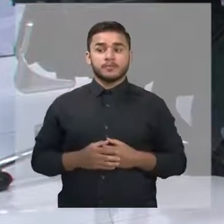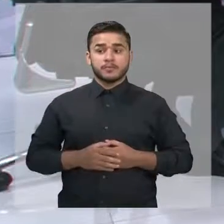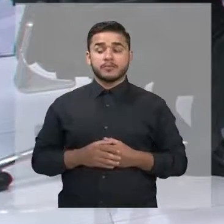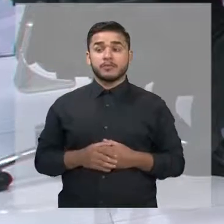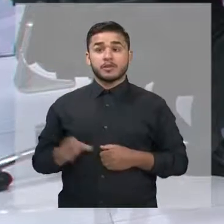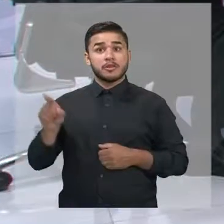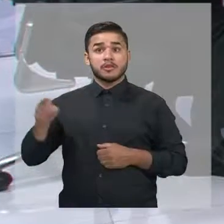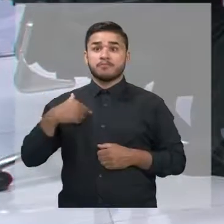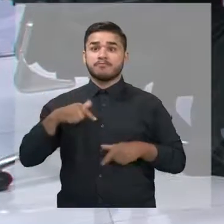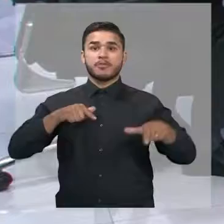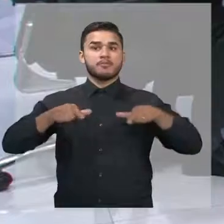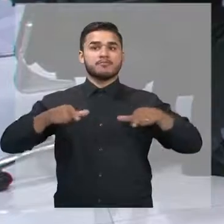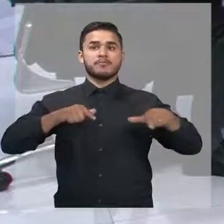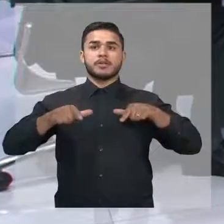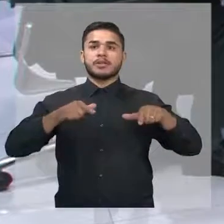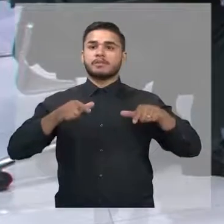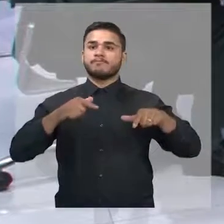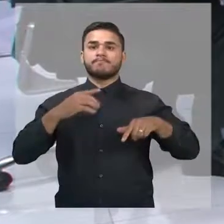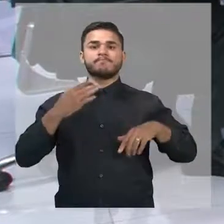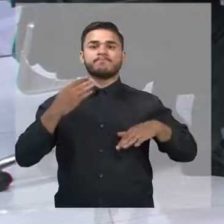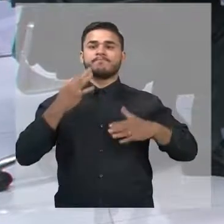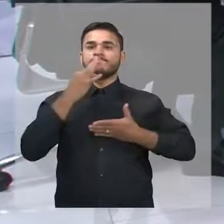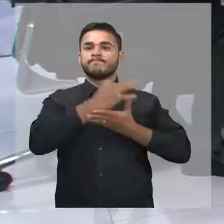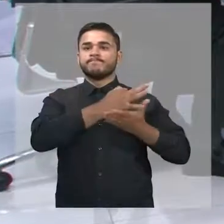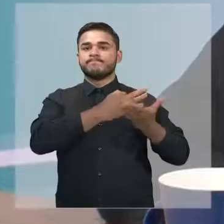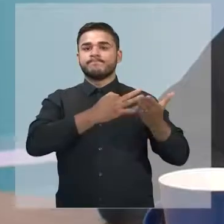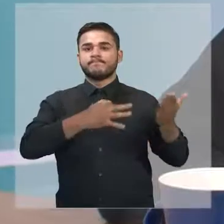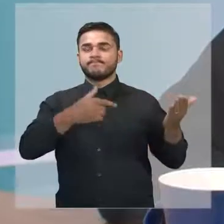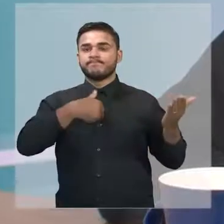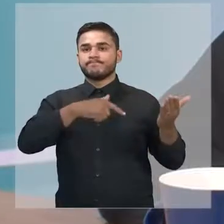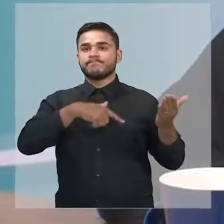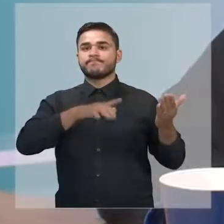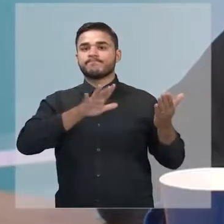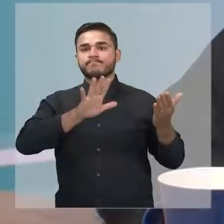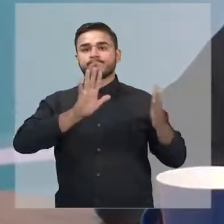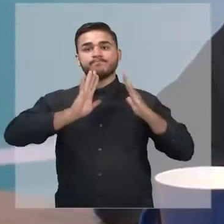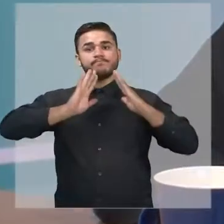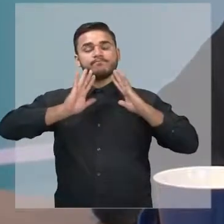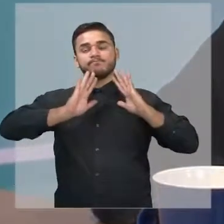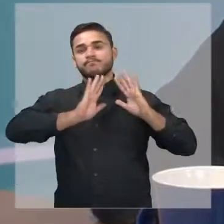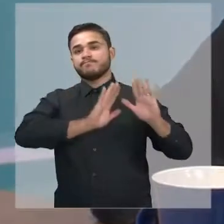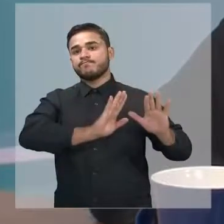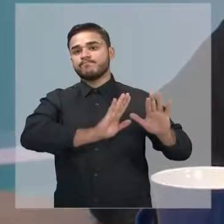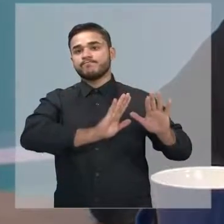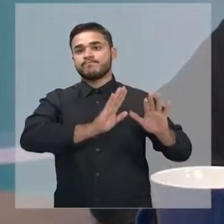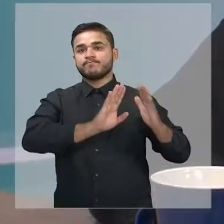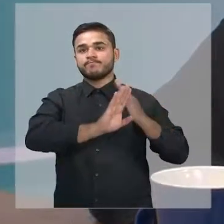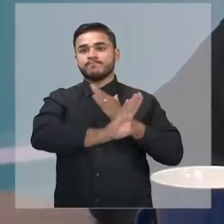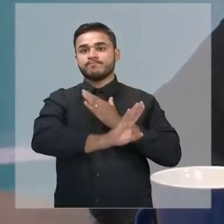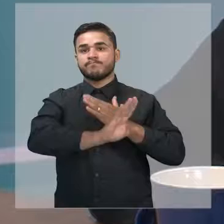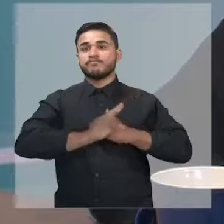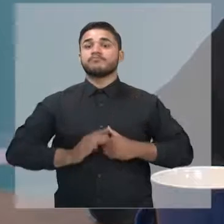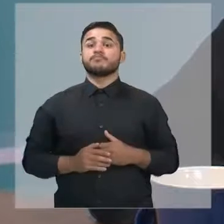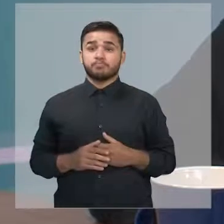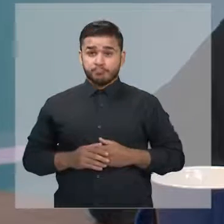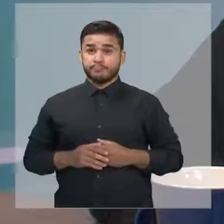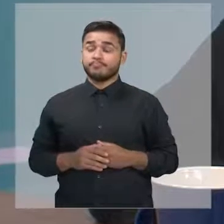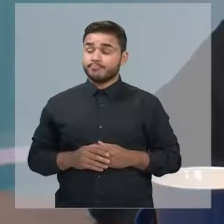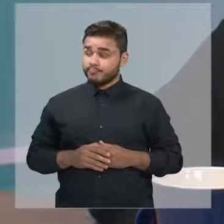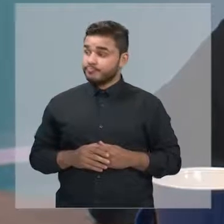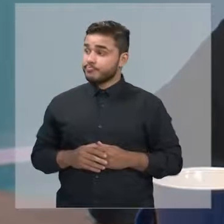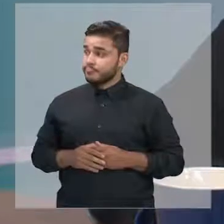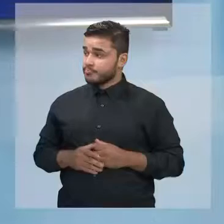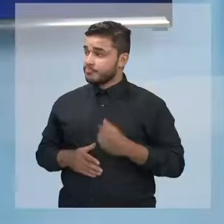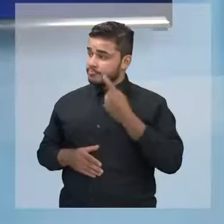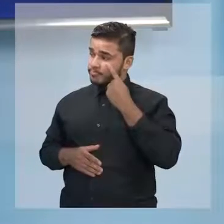ainda nessa perspectiva dessa discussão, porque você é uma das pessoas que está aí numa cruzada, e não é de